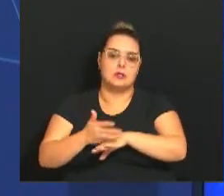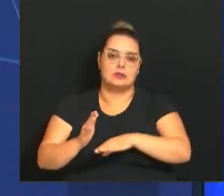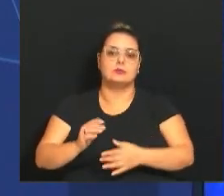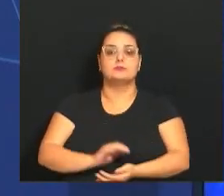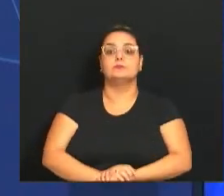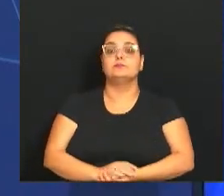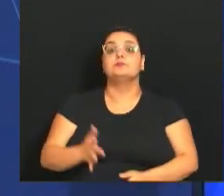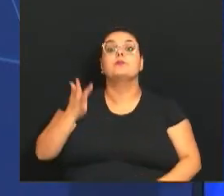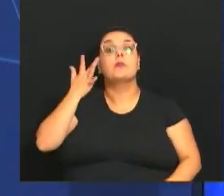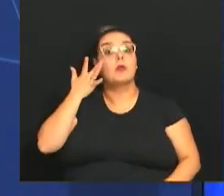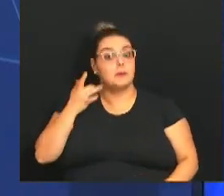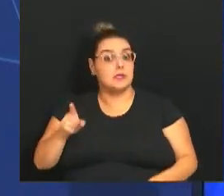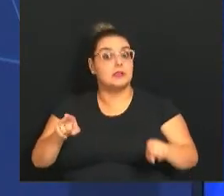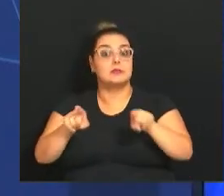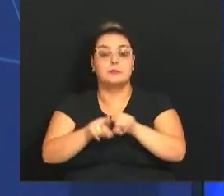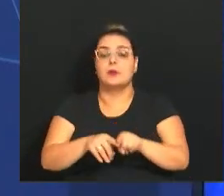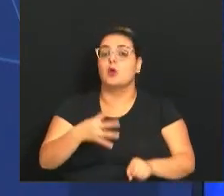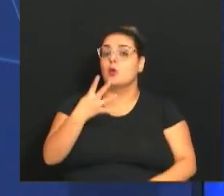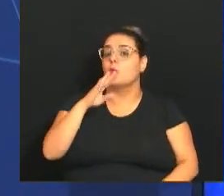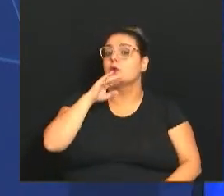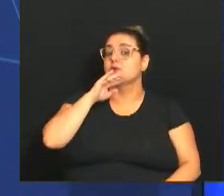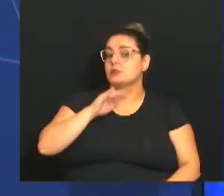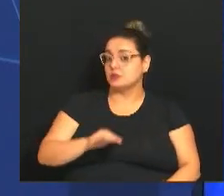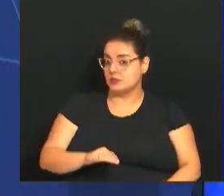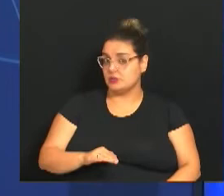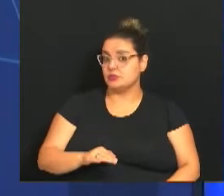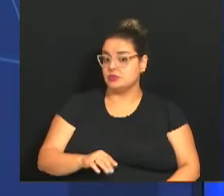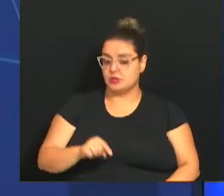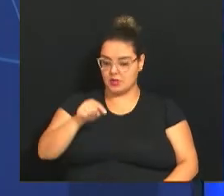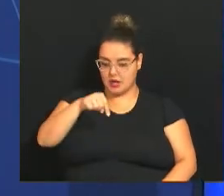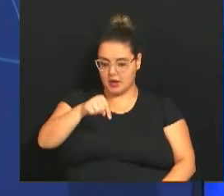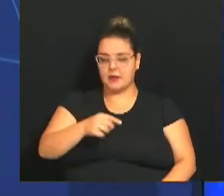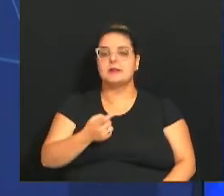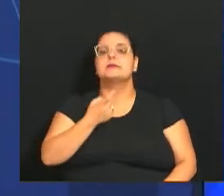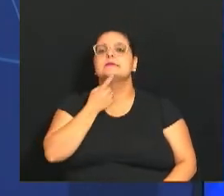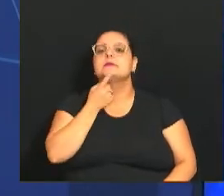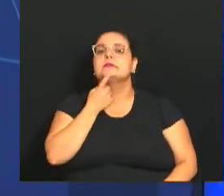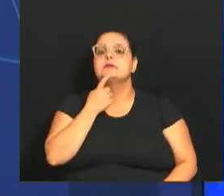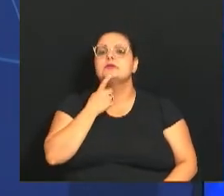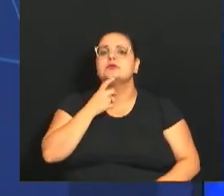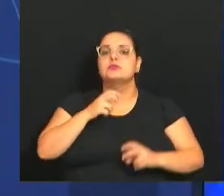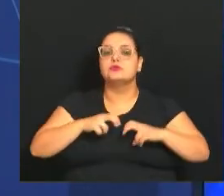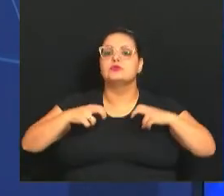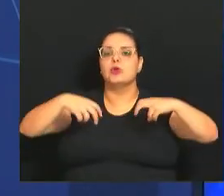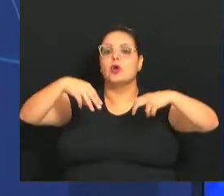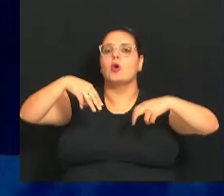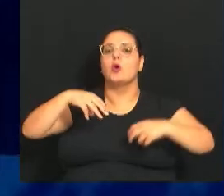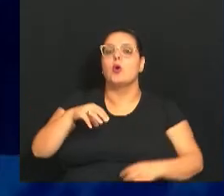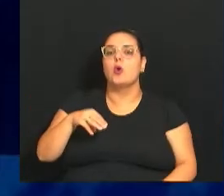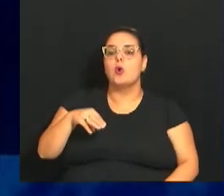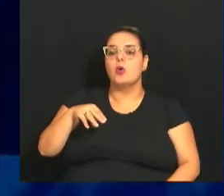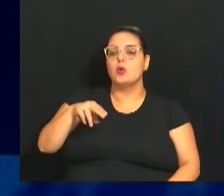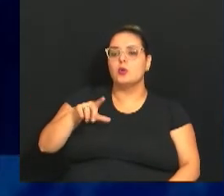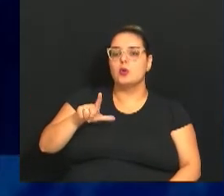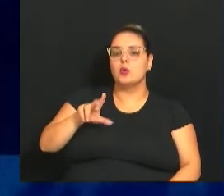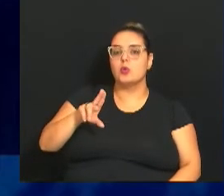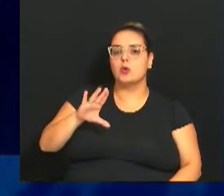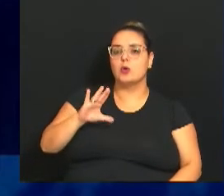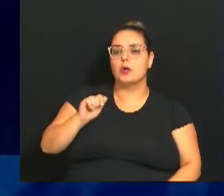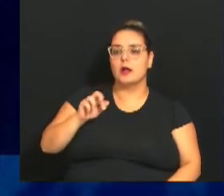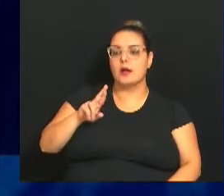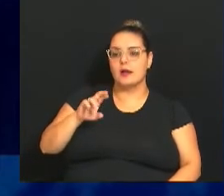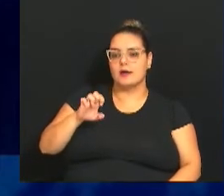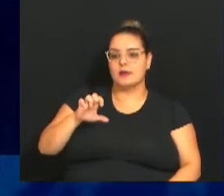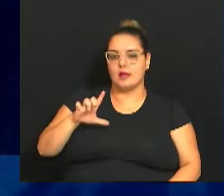amanhã também, 4 horas da tarde, mas aqui em Campinas, no estádio Moisés Lucarelli, a Ponte Preta joga